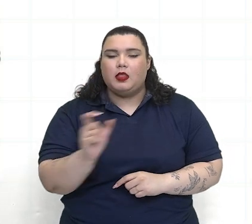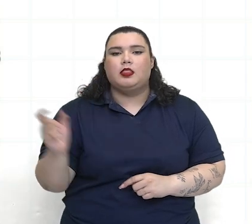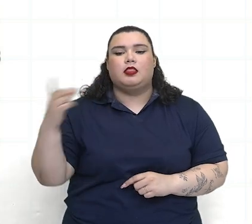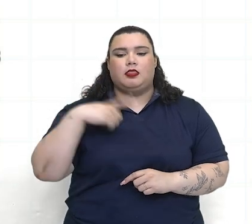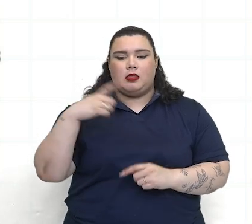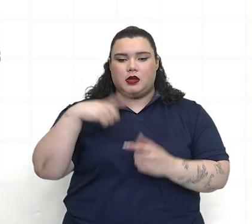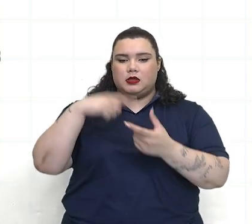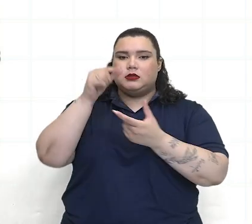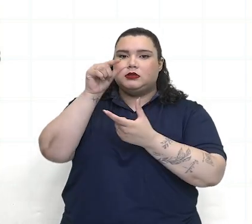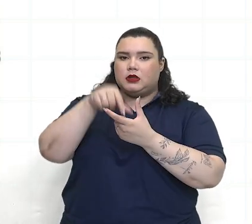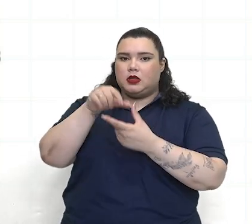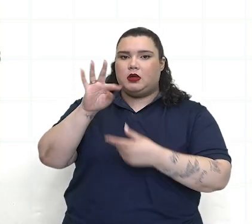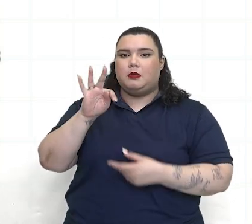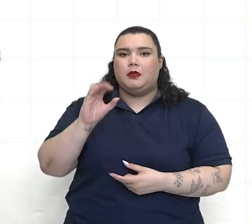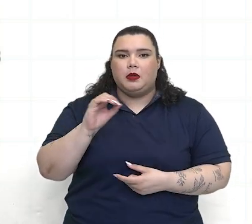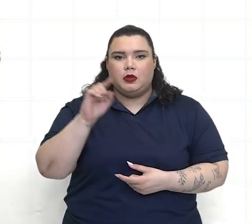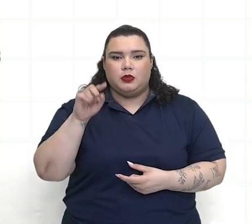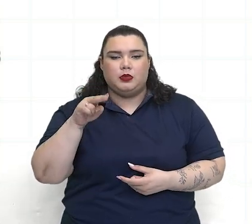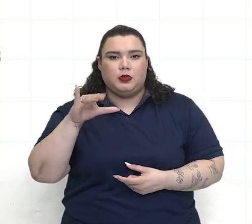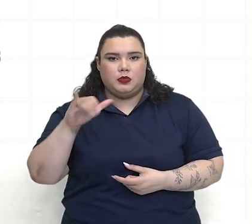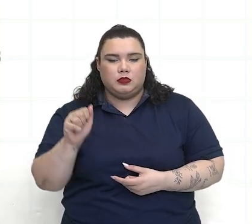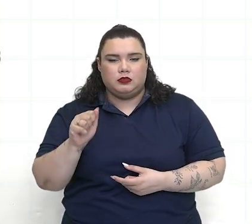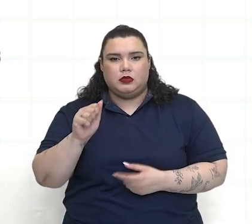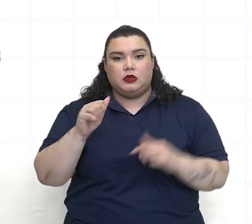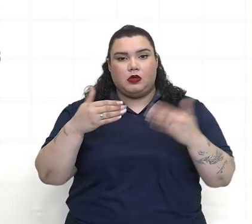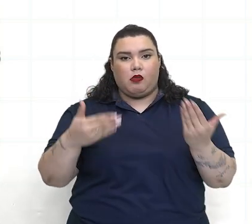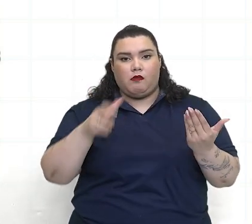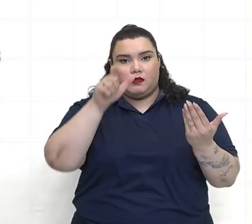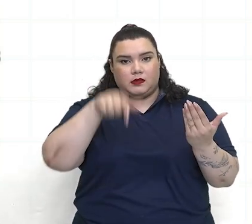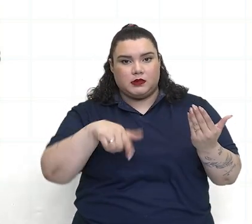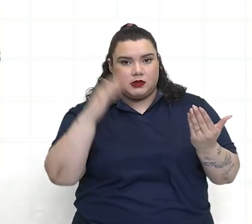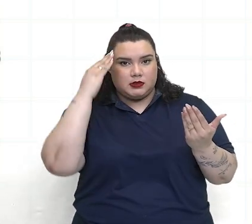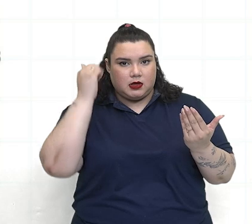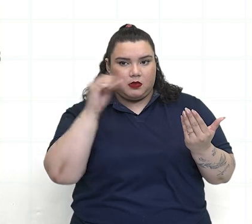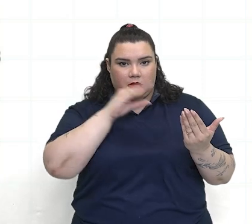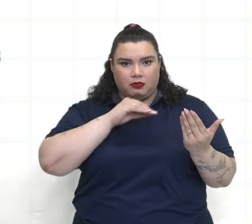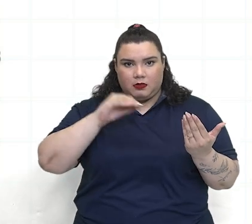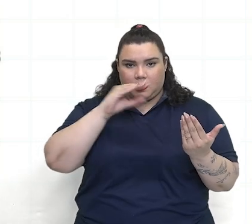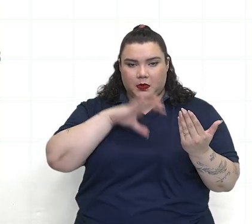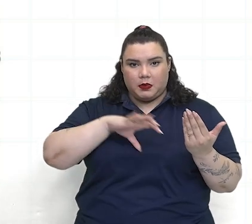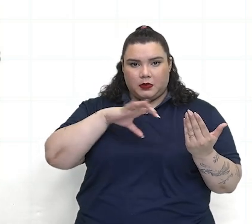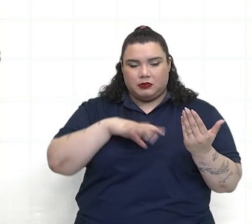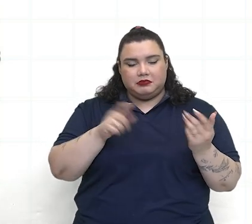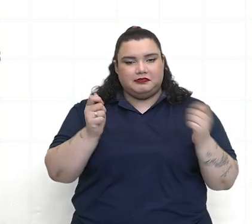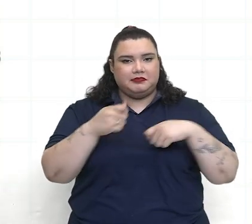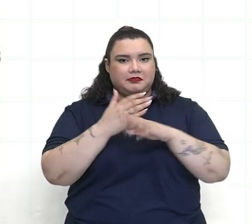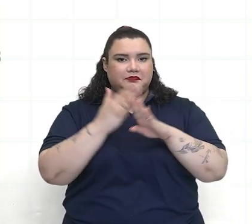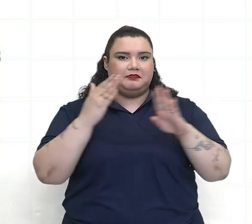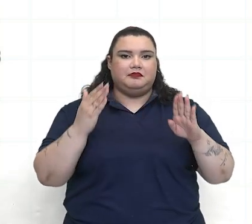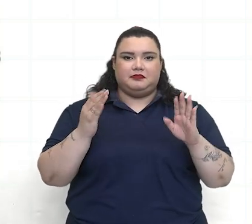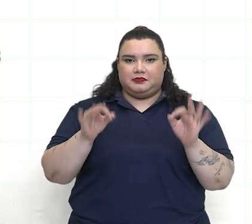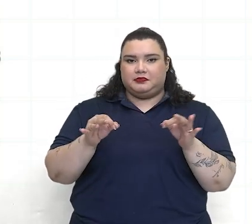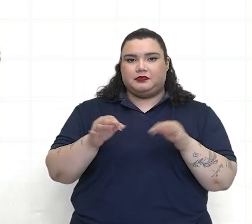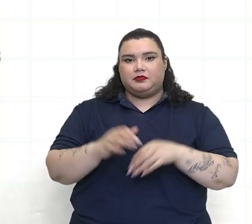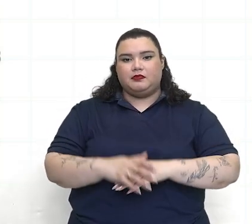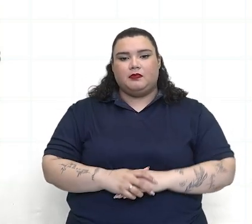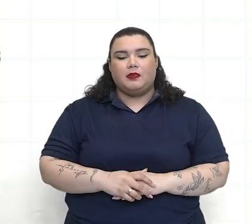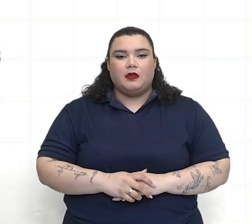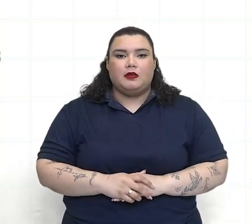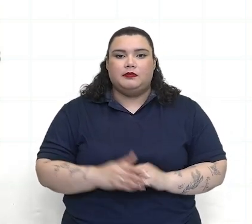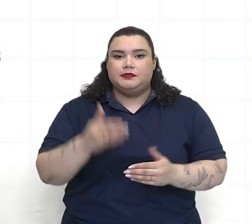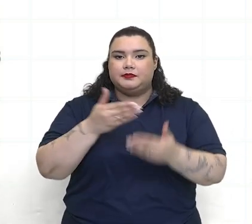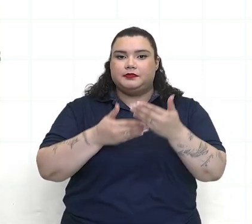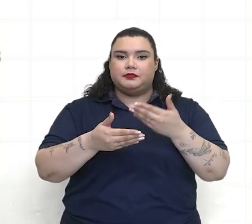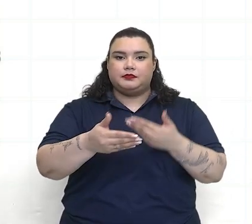sílabas tônicas. E você que é falante da língua portuguesa já sabe identificar muito bem. Vamos seguir